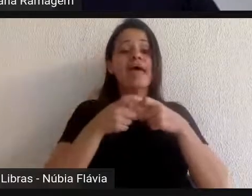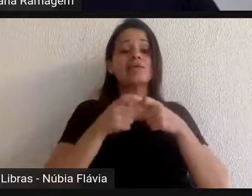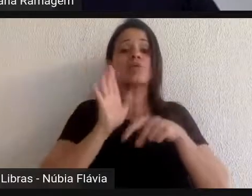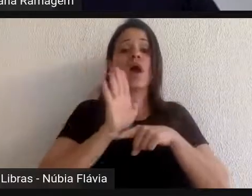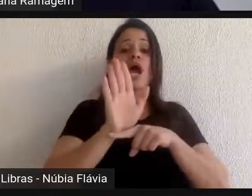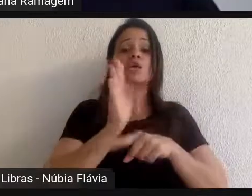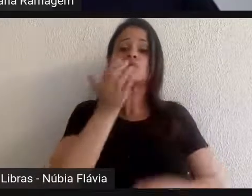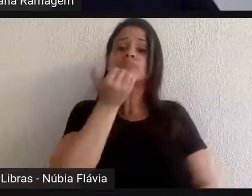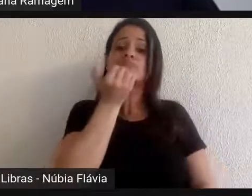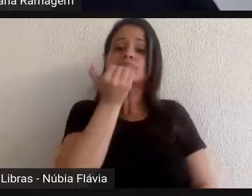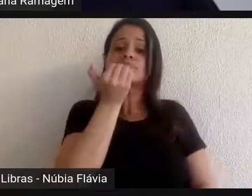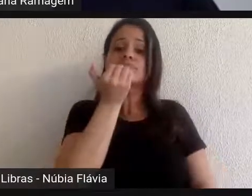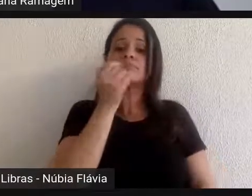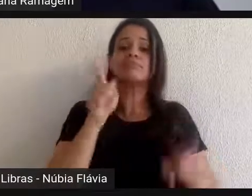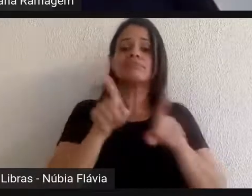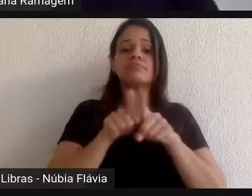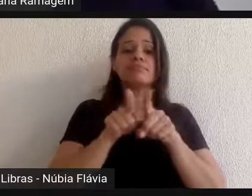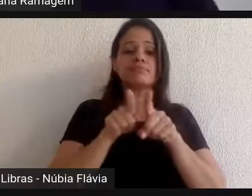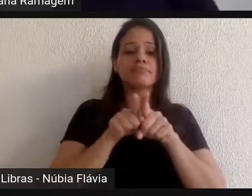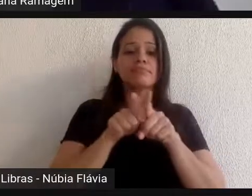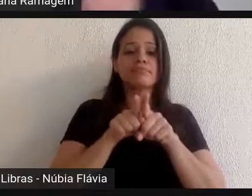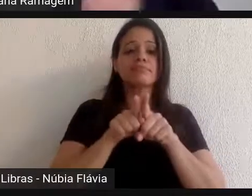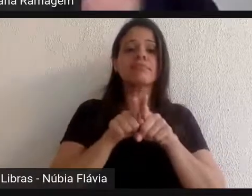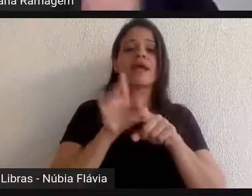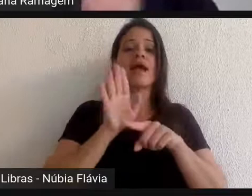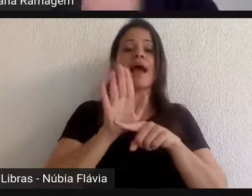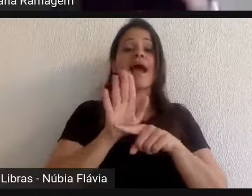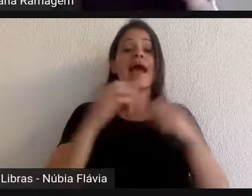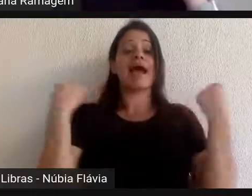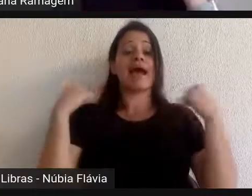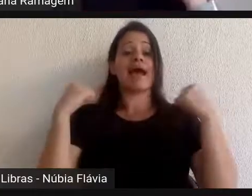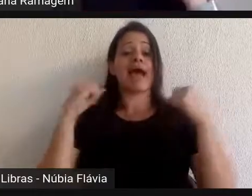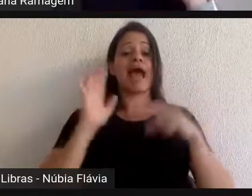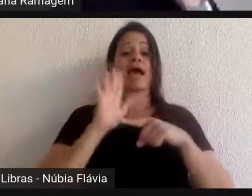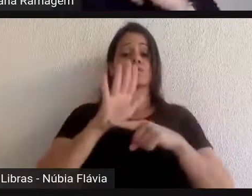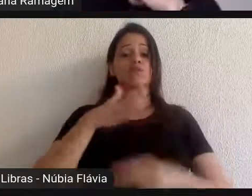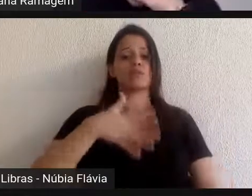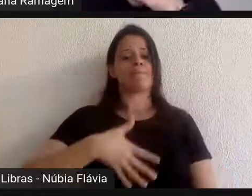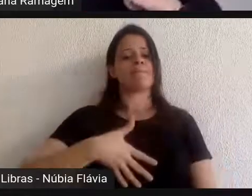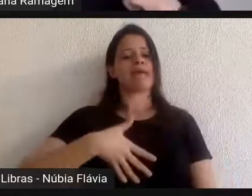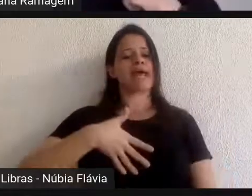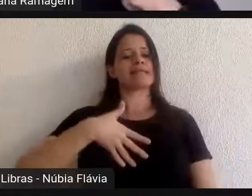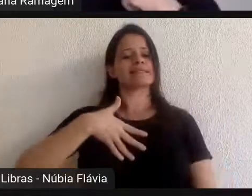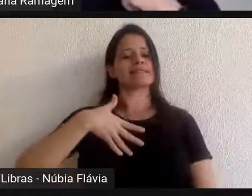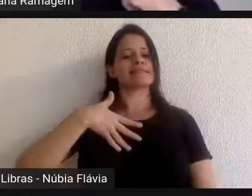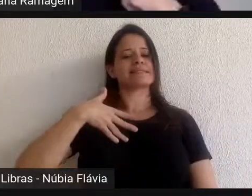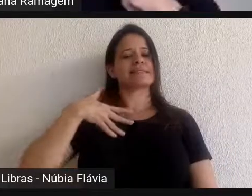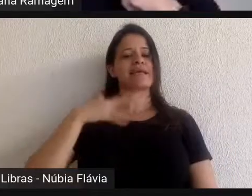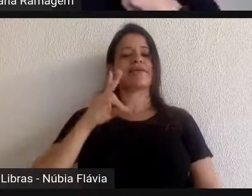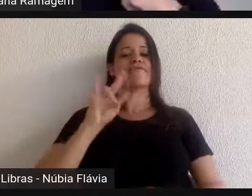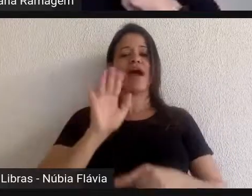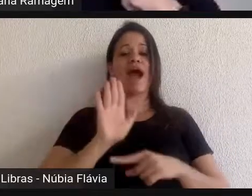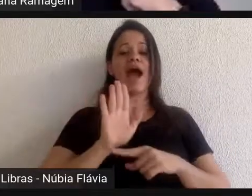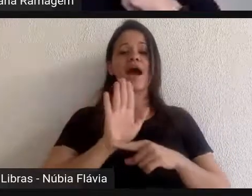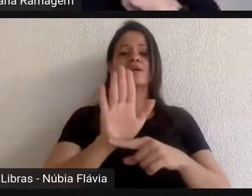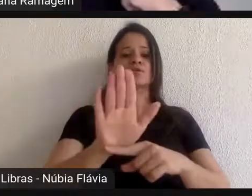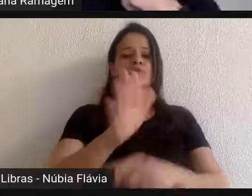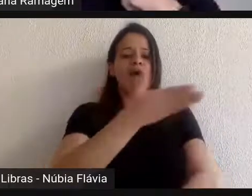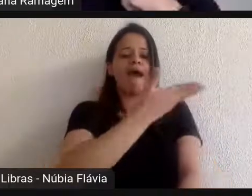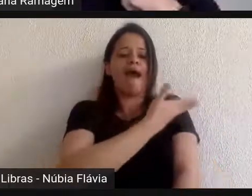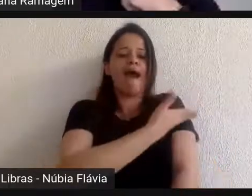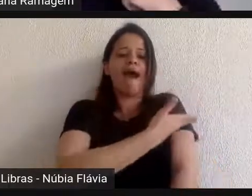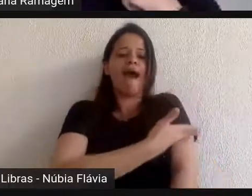e, principalmente, prazerosa, porque é isso que vai te fazer criar o hábito